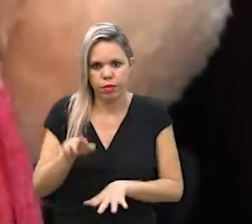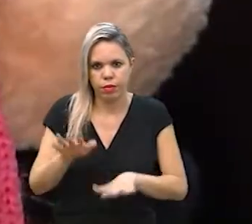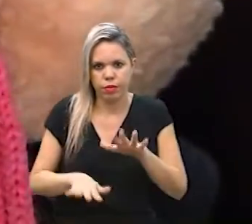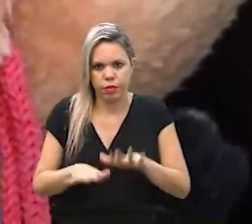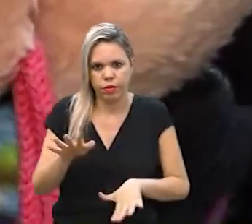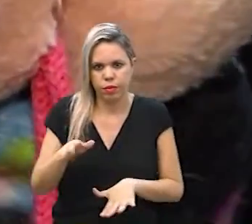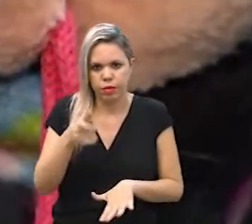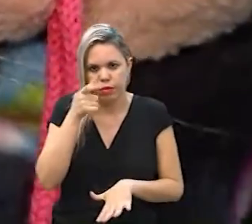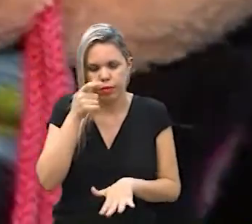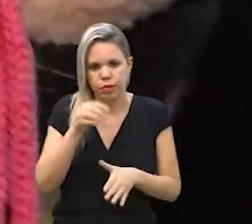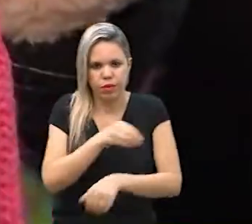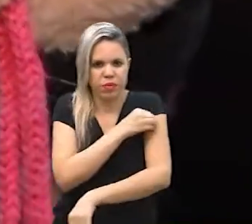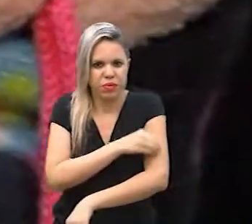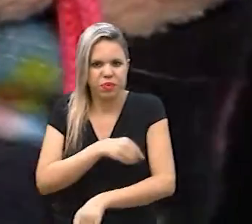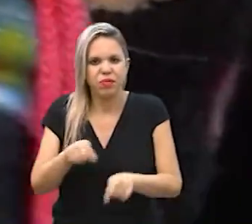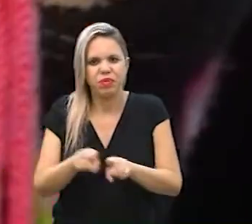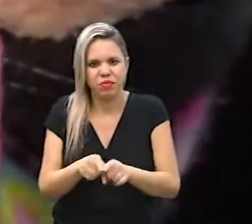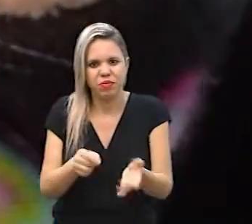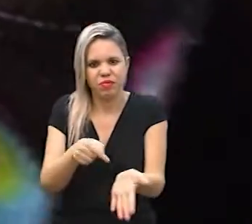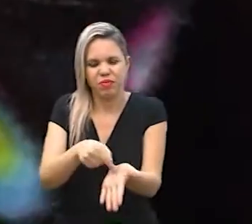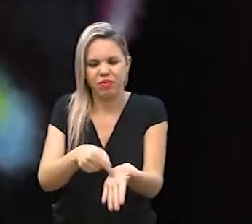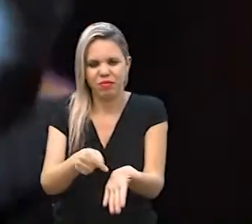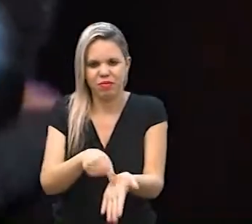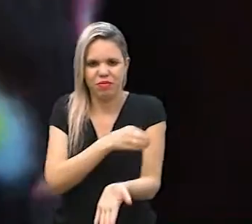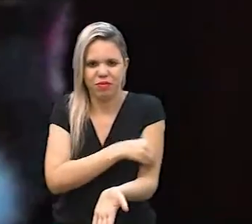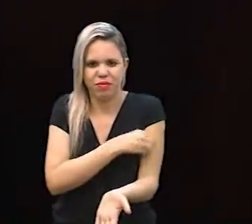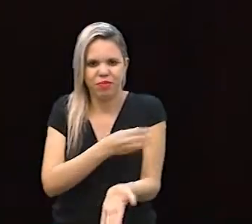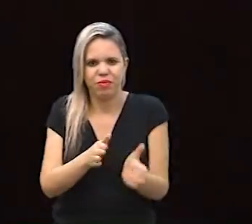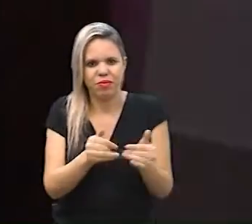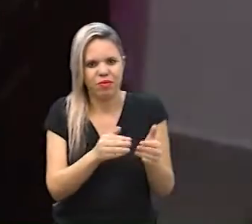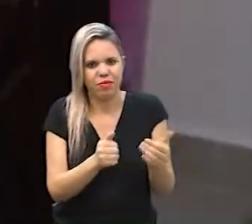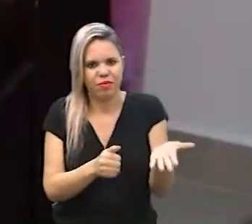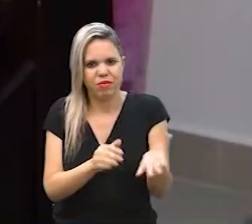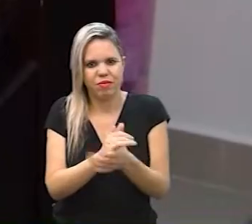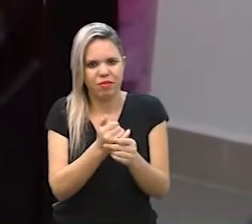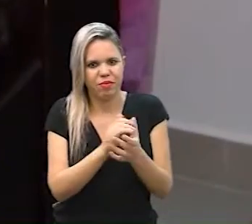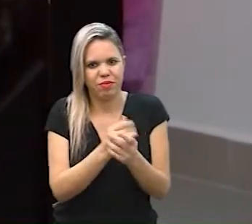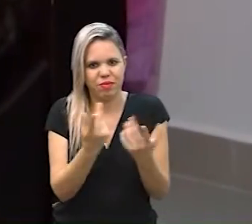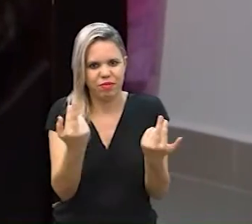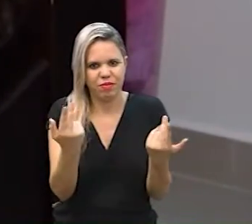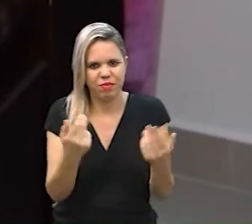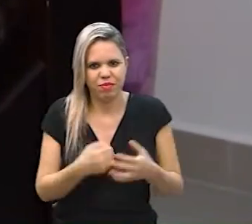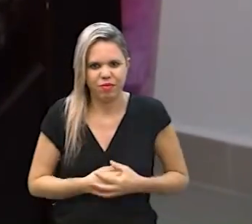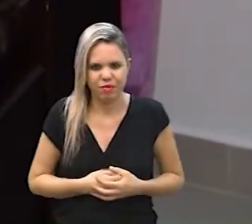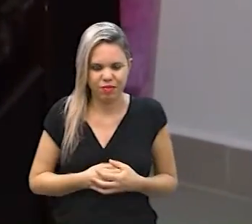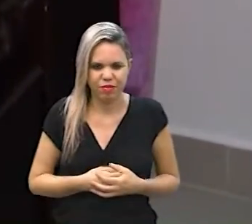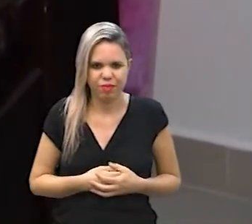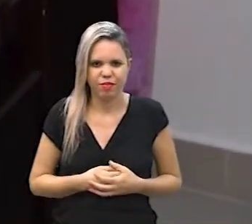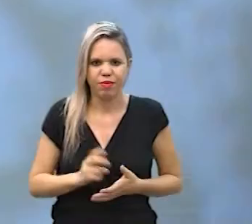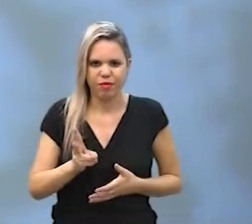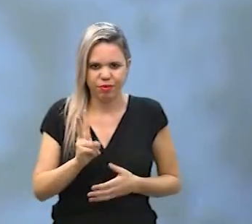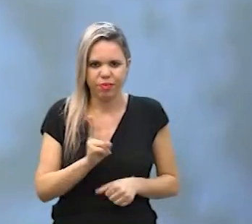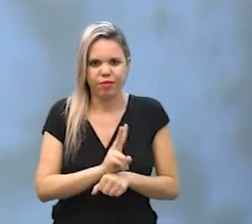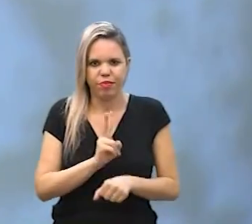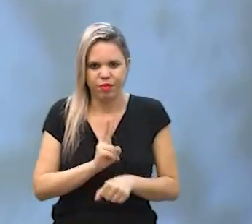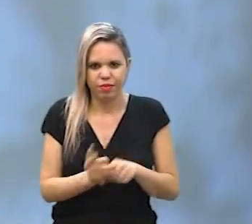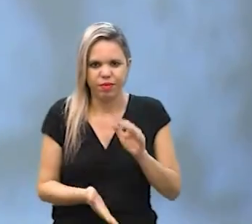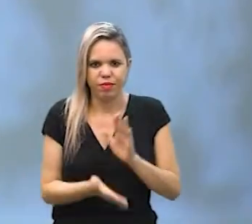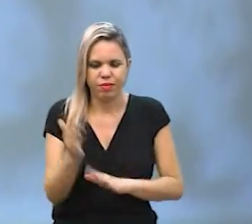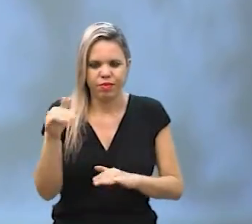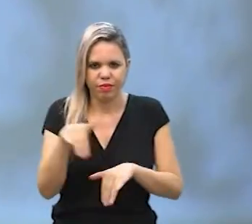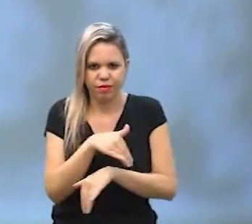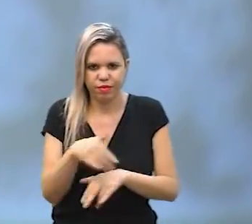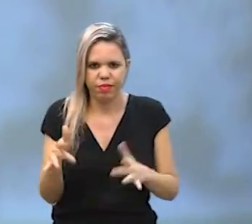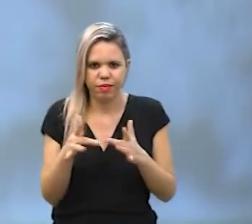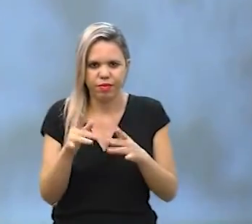vê a gente passando o álcool em gel, ela quer passar o álcool em gel também, já pede, ela quer lavar as mãos. Então a gente toma sempre esse cuidado quando a gente sai para a rua,